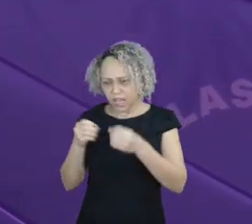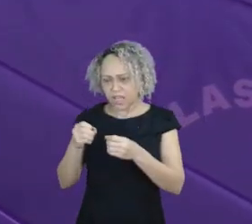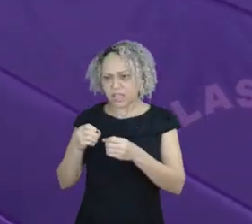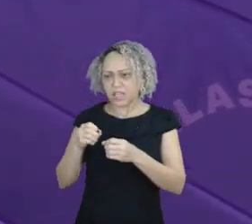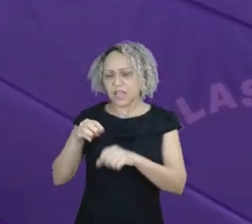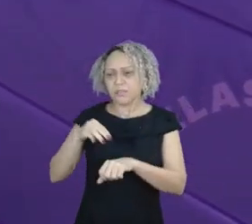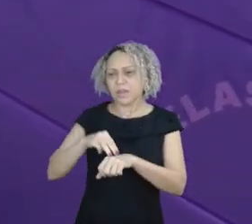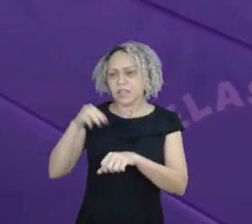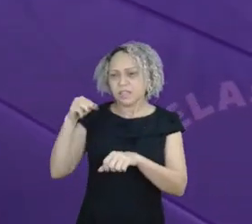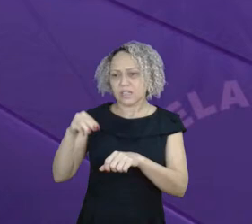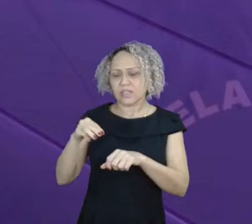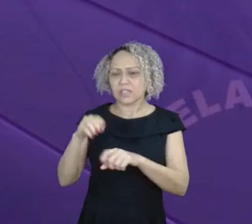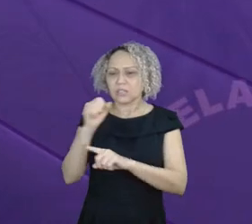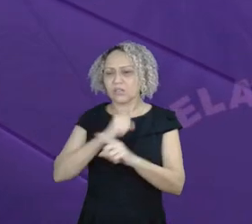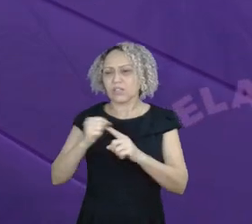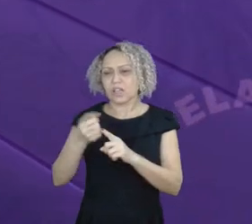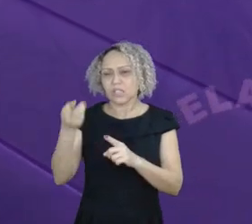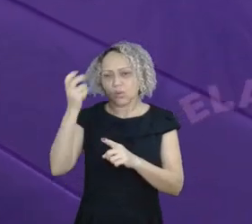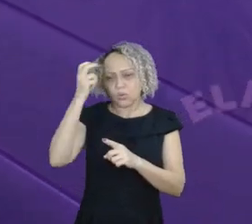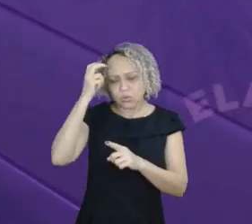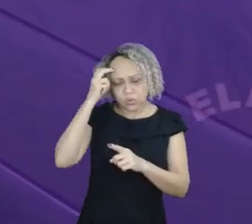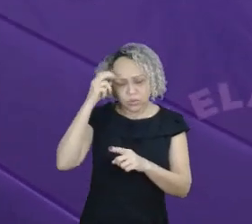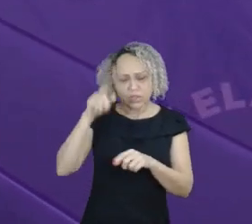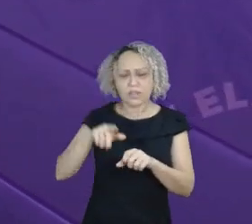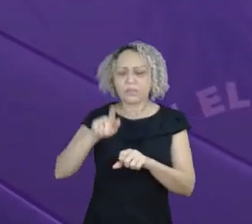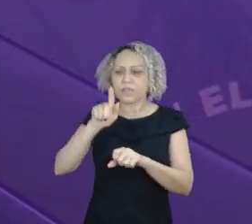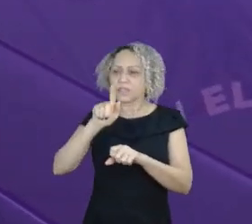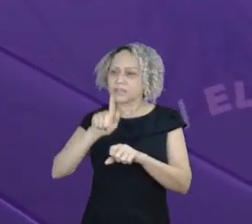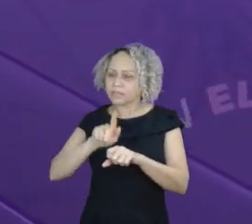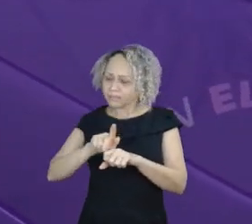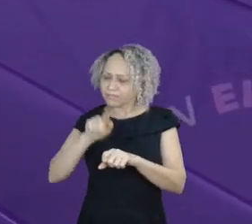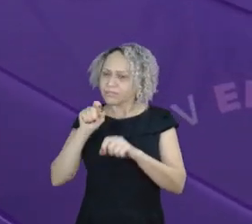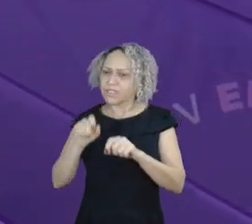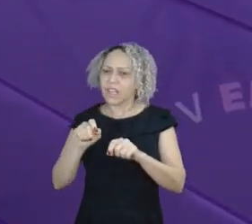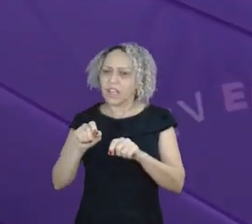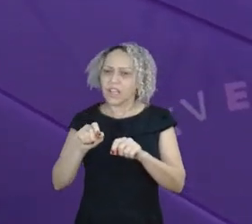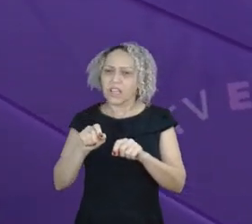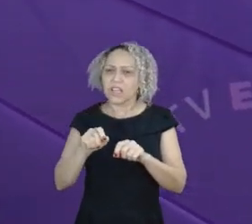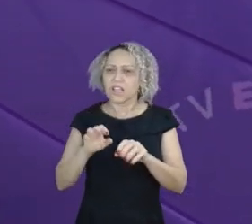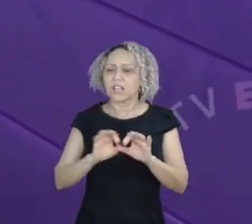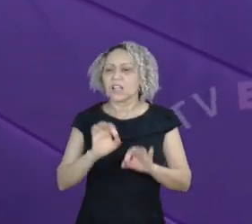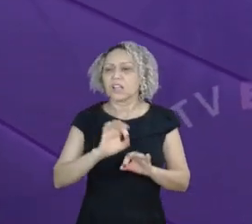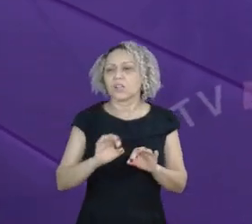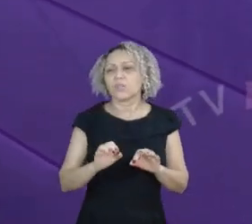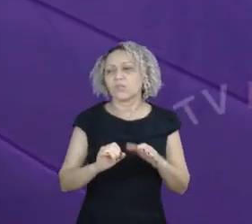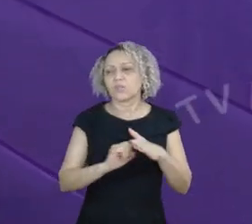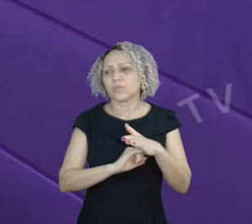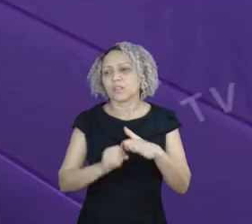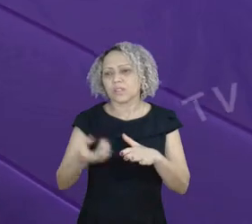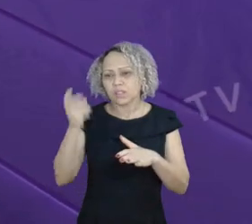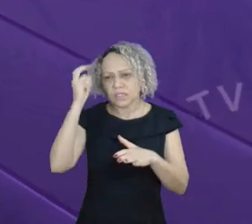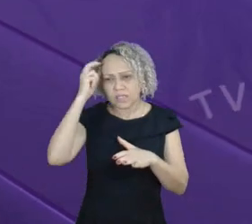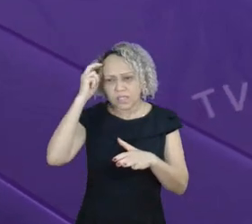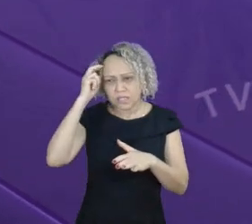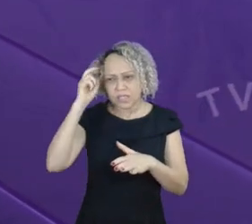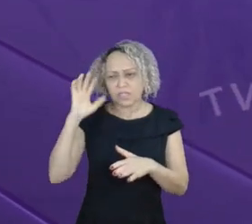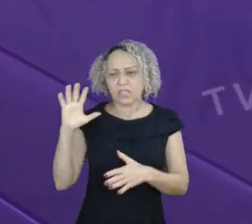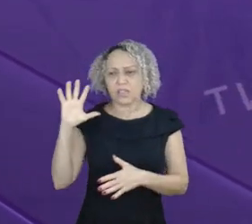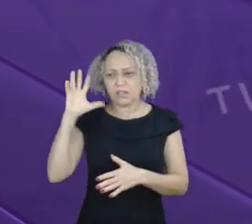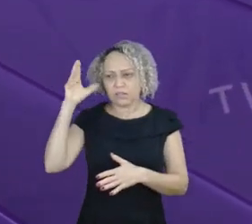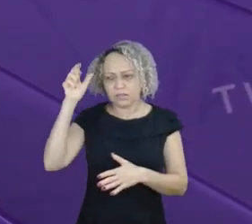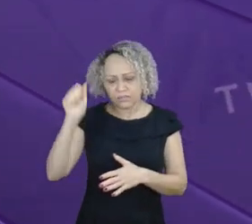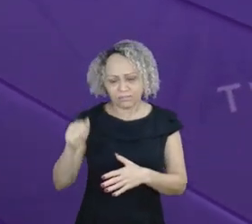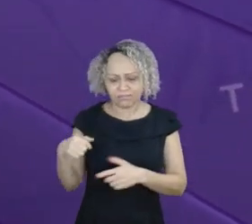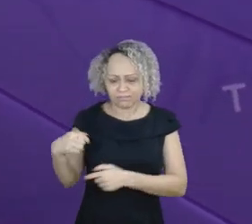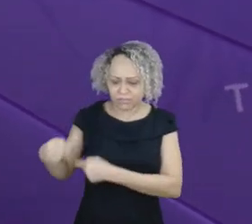também especialista em gestão cultural e educação, cultura e identidade afrodescendente, Sônia Terra.